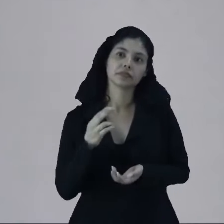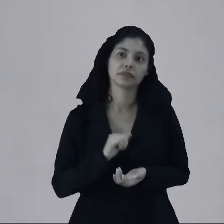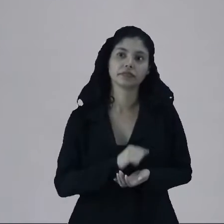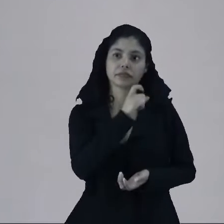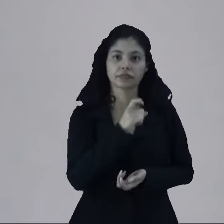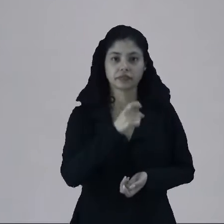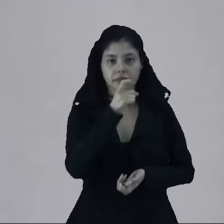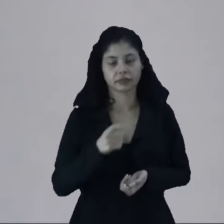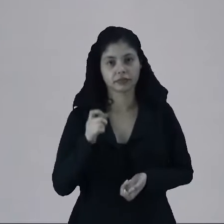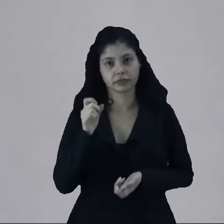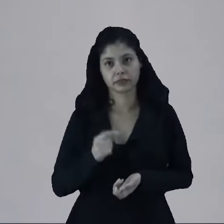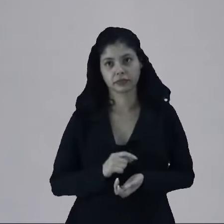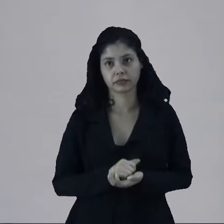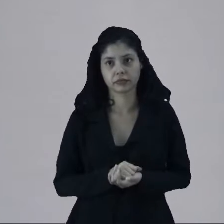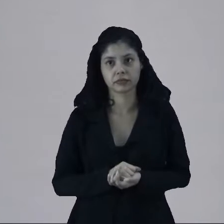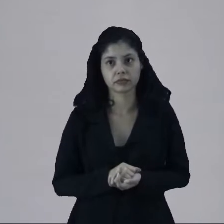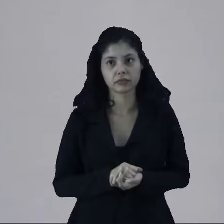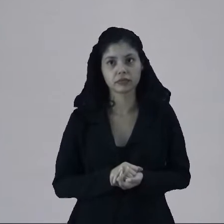ter XX,